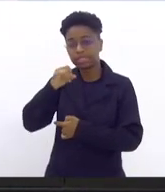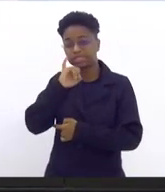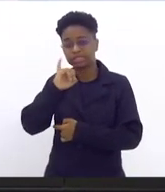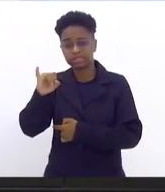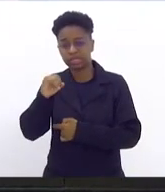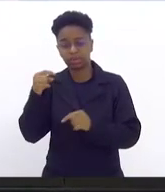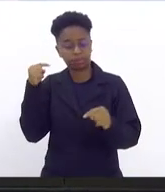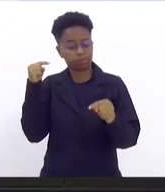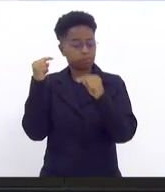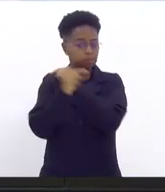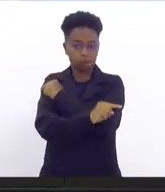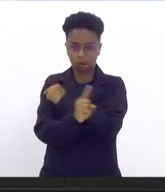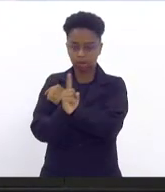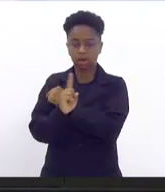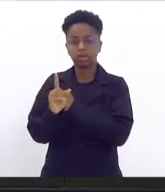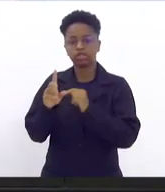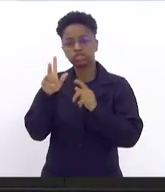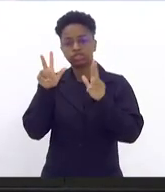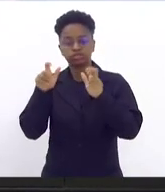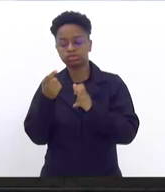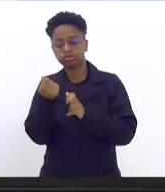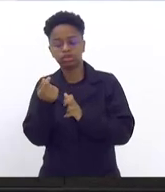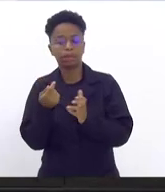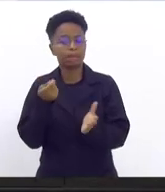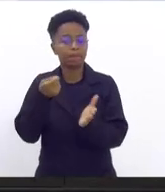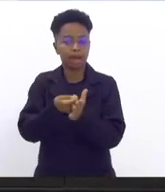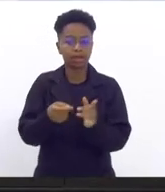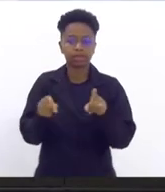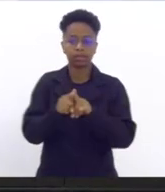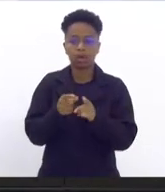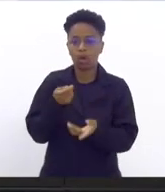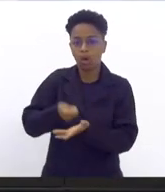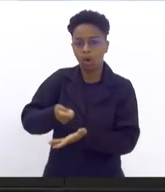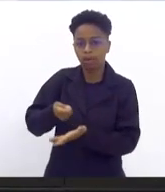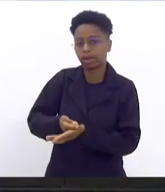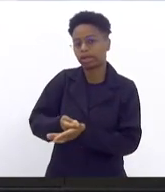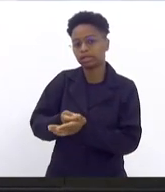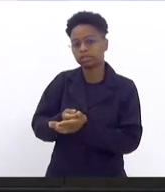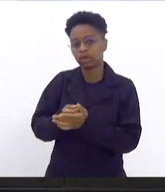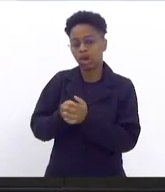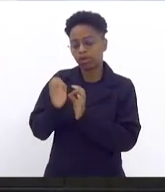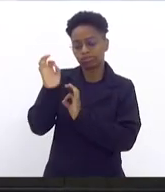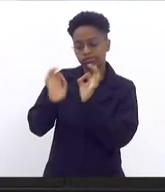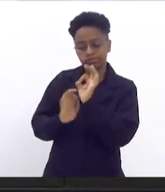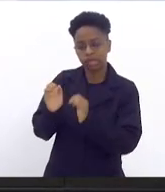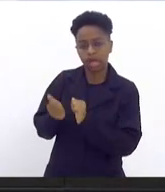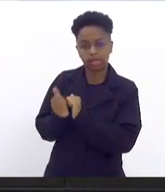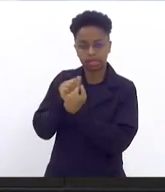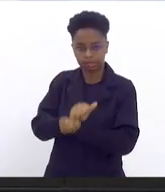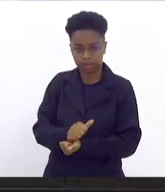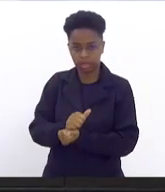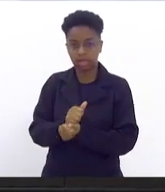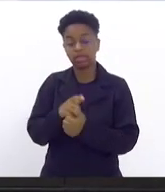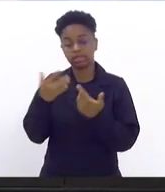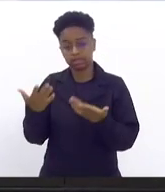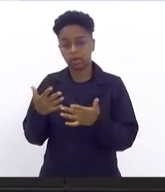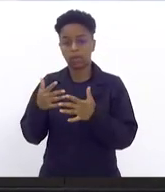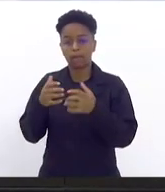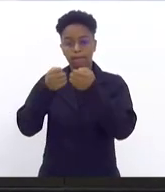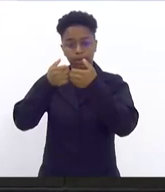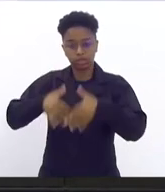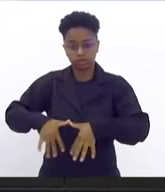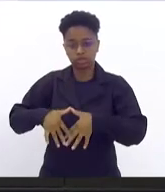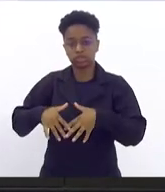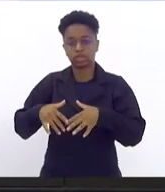entre tarifa e a obrigação de manter o serviço adequado em favor dos usuários, infringindo não só a política tarifária